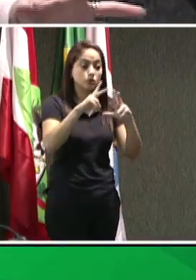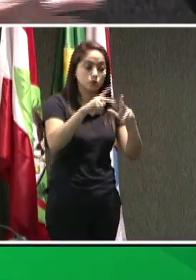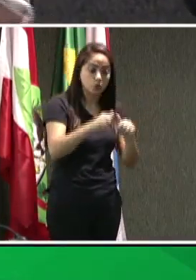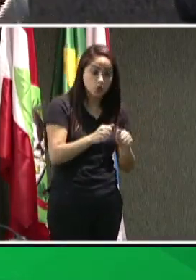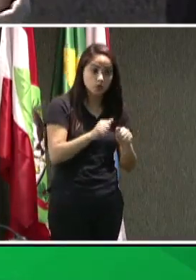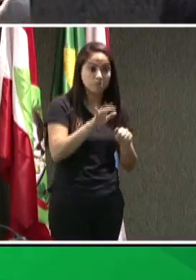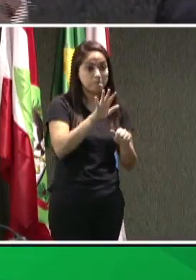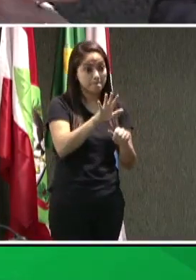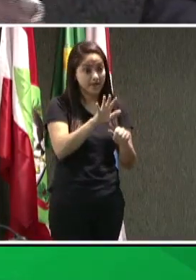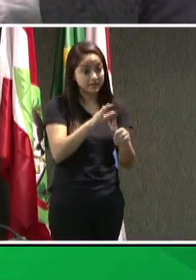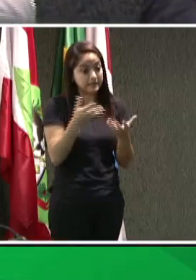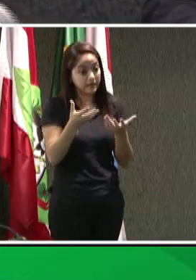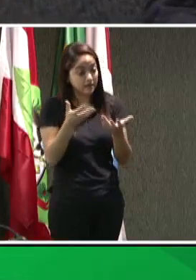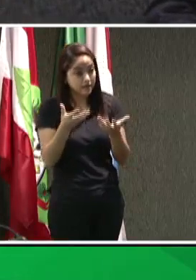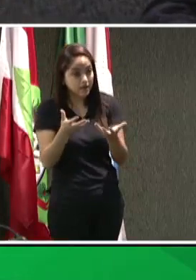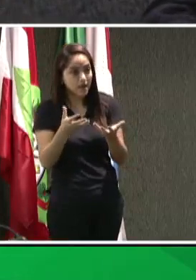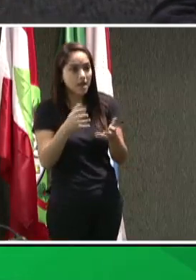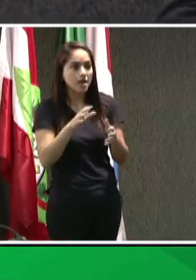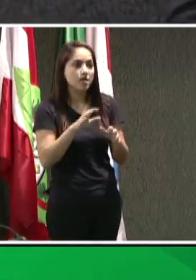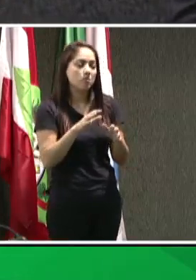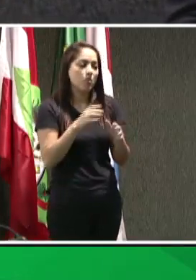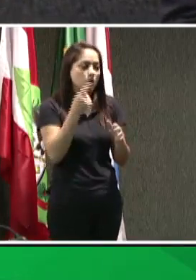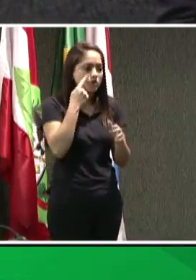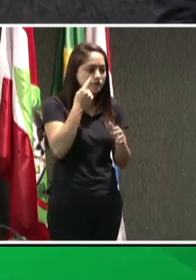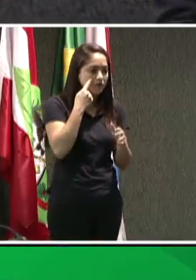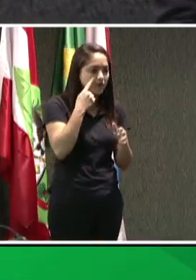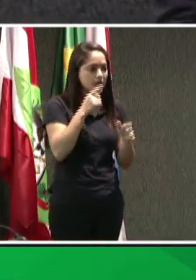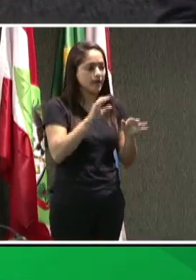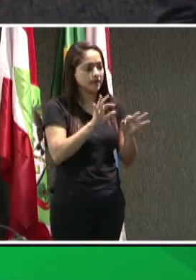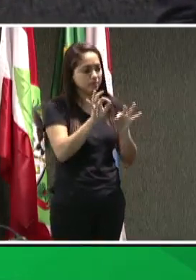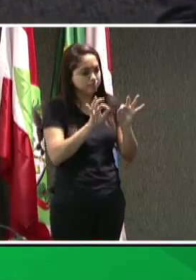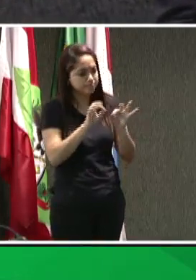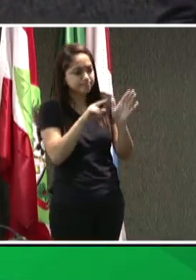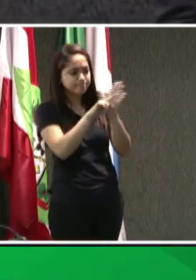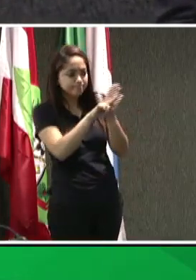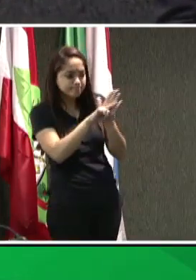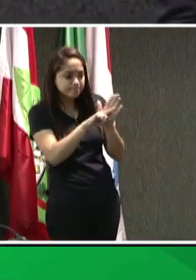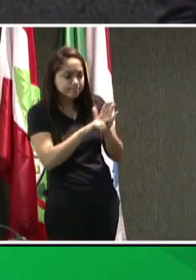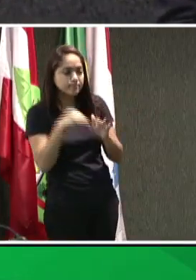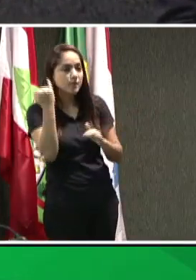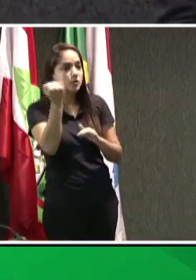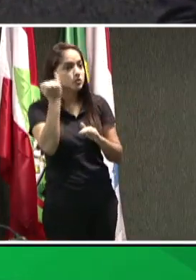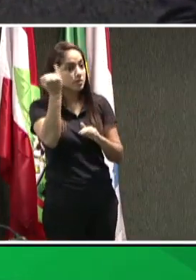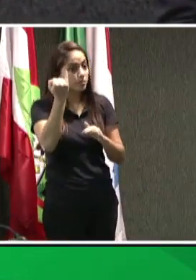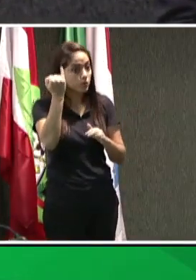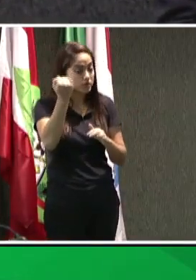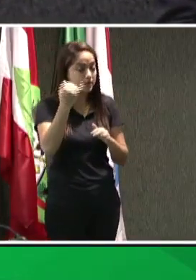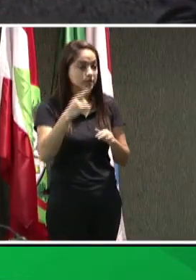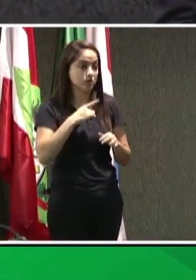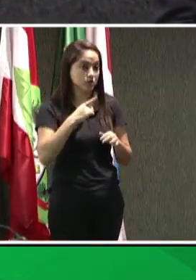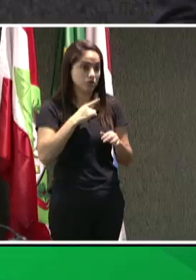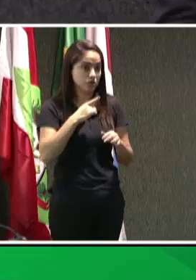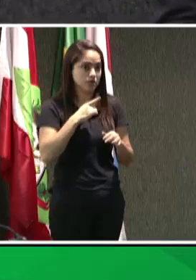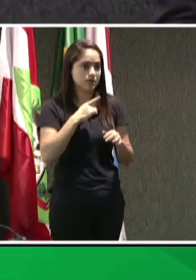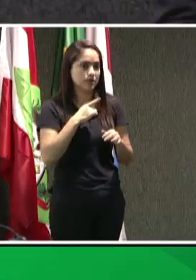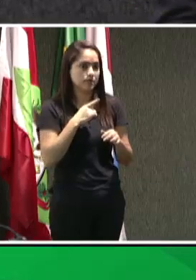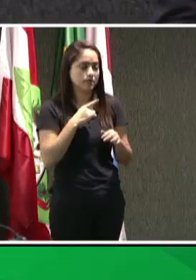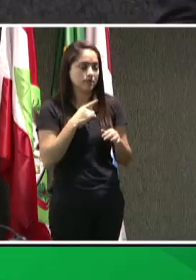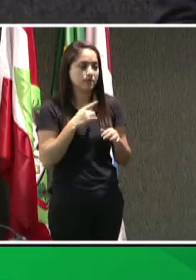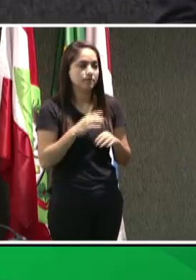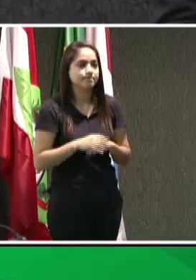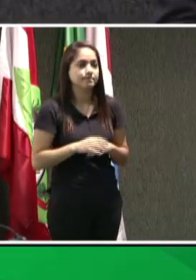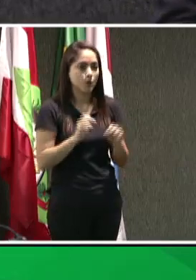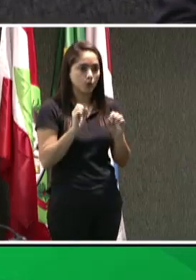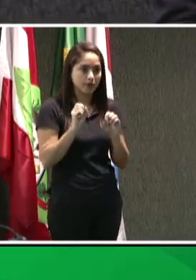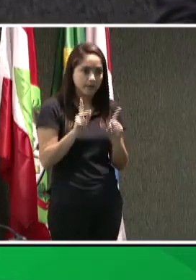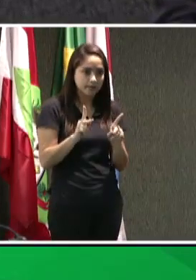puder, né, pegar mais por proximidade ou por entidade, acho que é importante termos isso embaixo do braço.